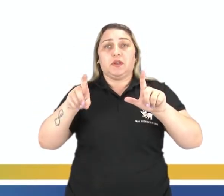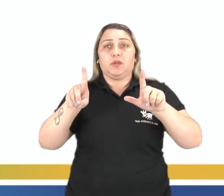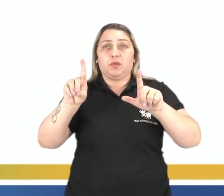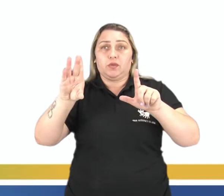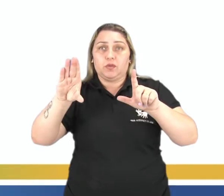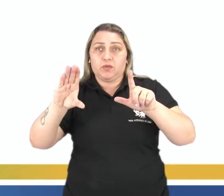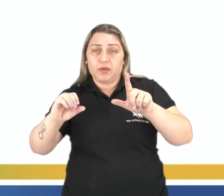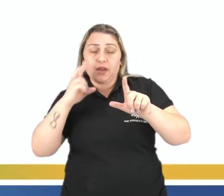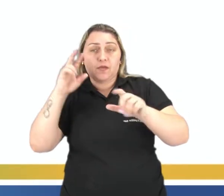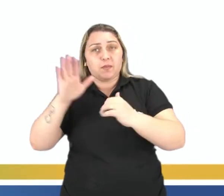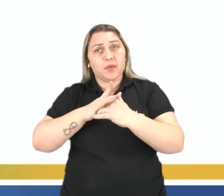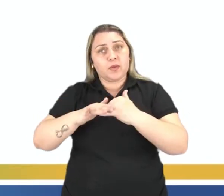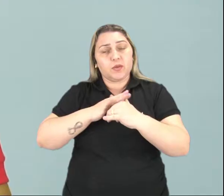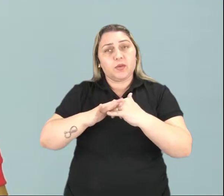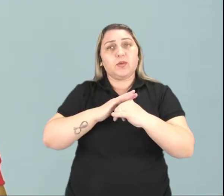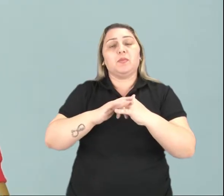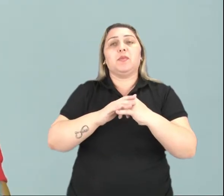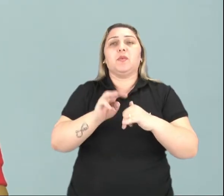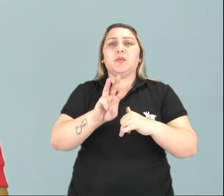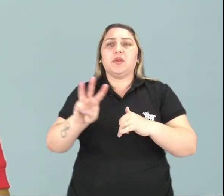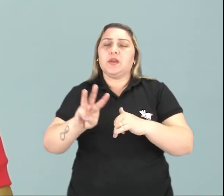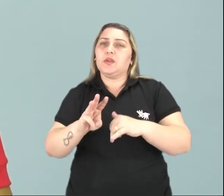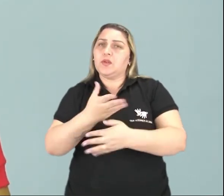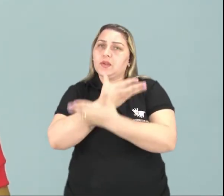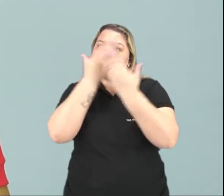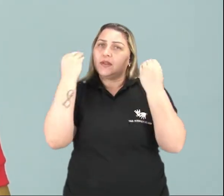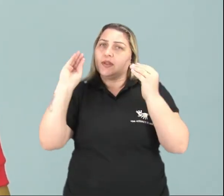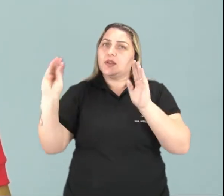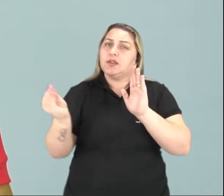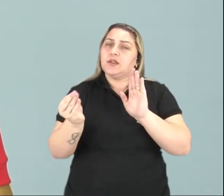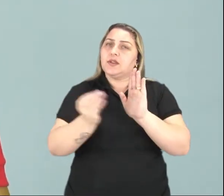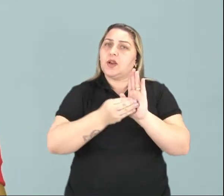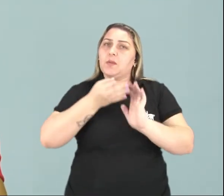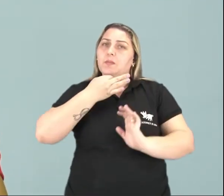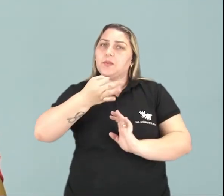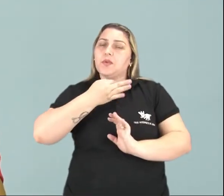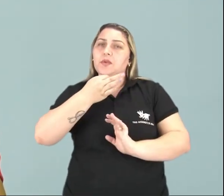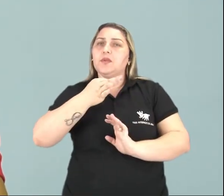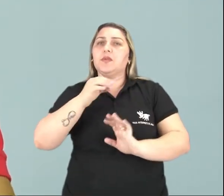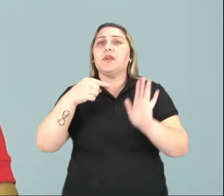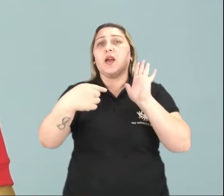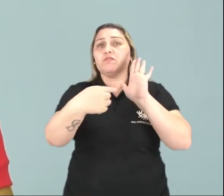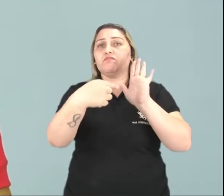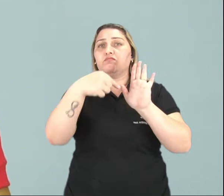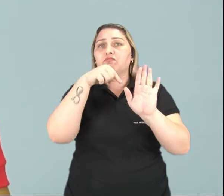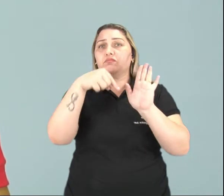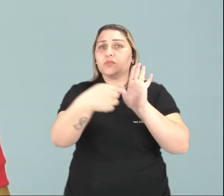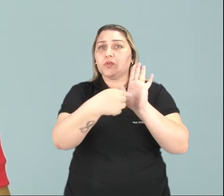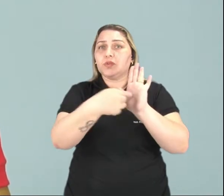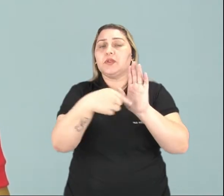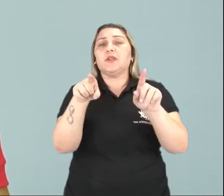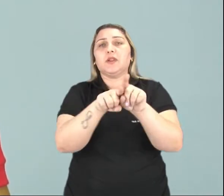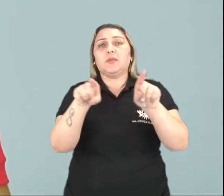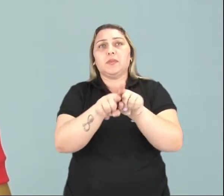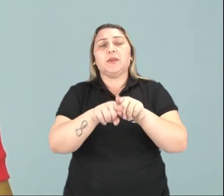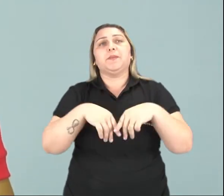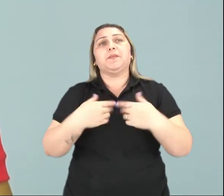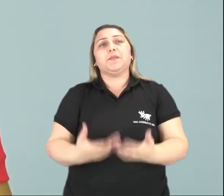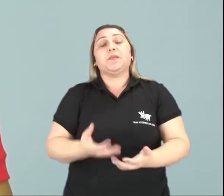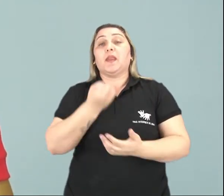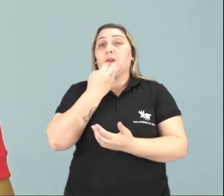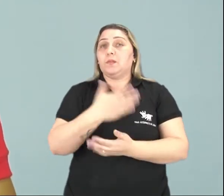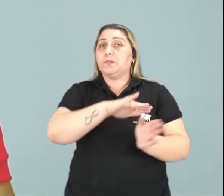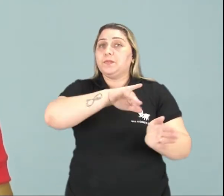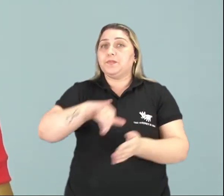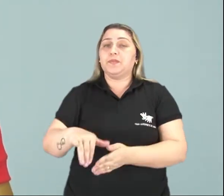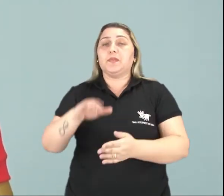quem está vendo pelo YouTube, pelos links, não esqueçam aí de deixar os seus comentários e deixar sua curtida também, que a gente está acompanhando todos vocês. Muito